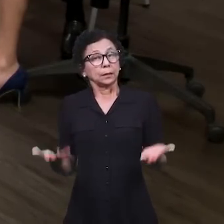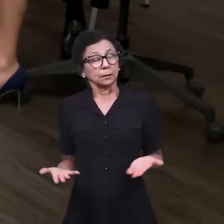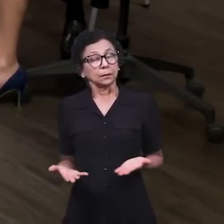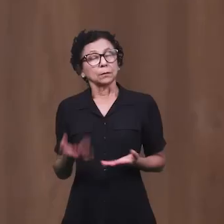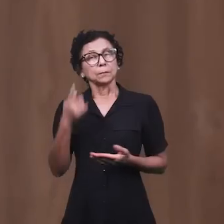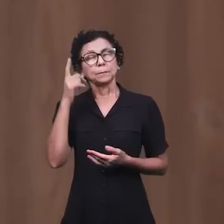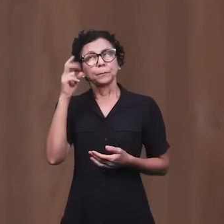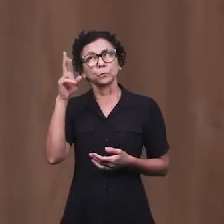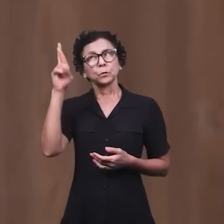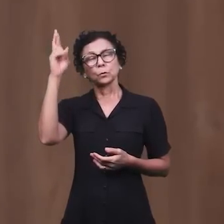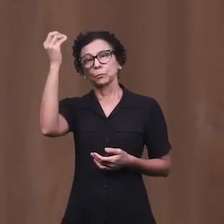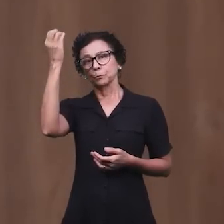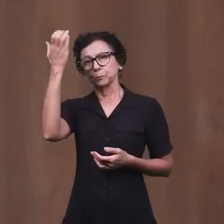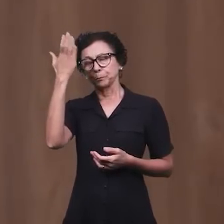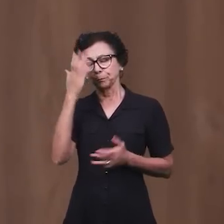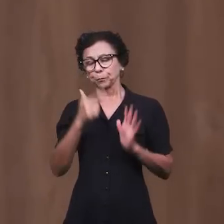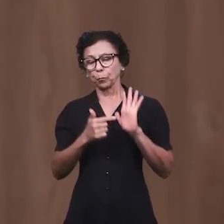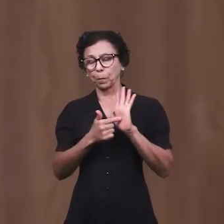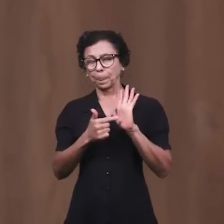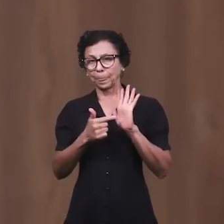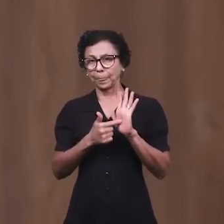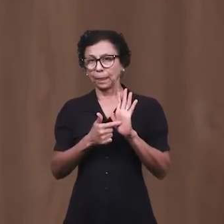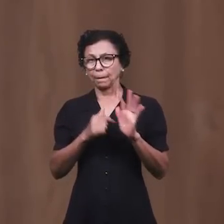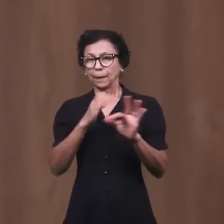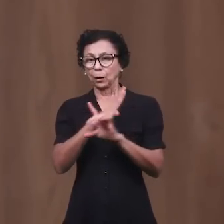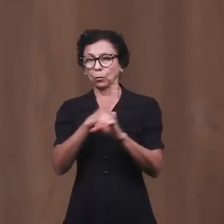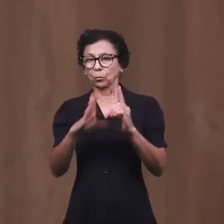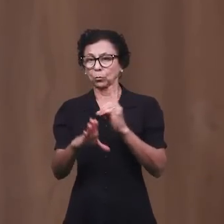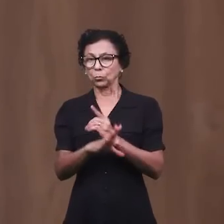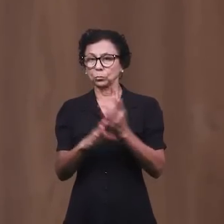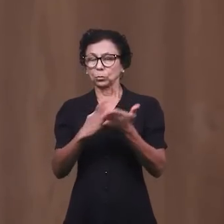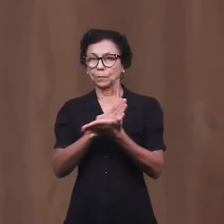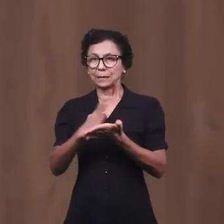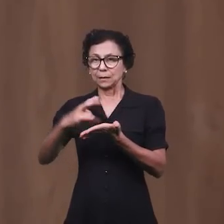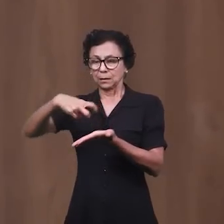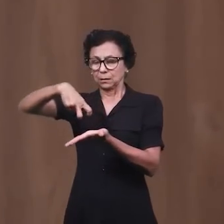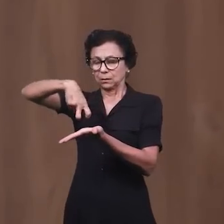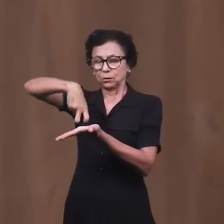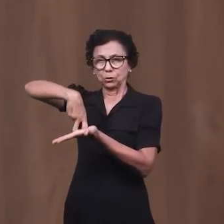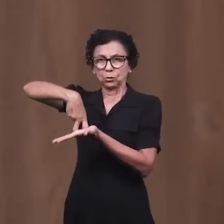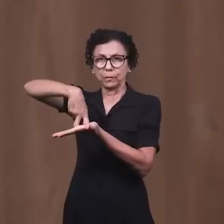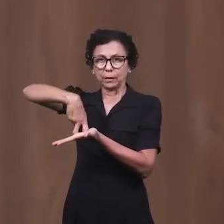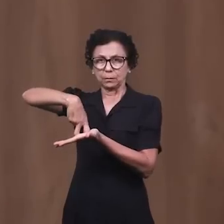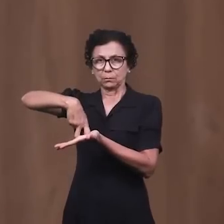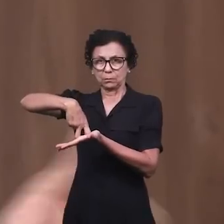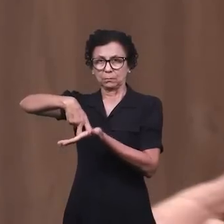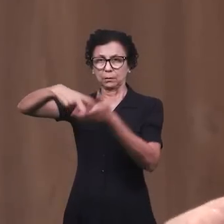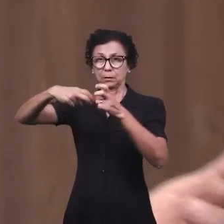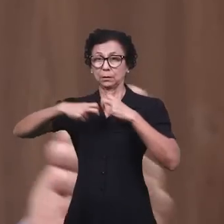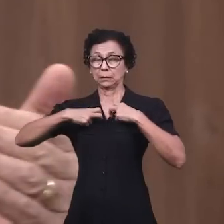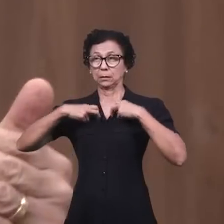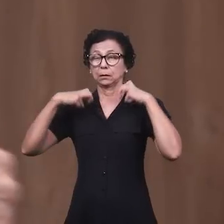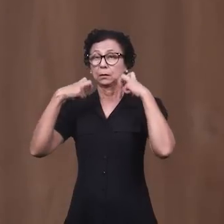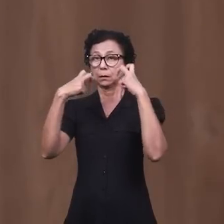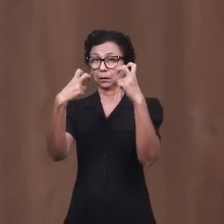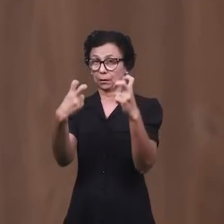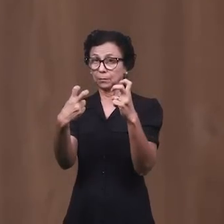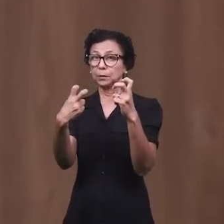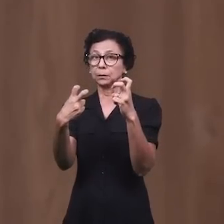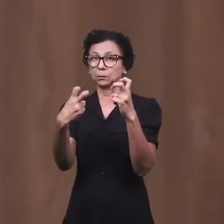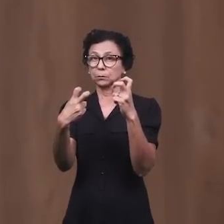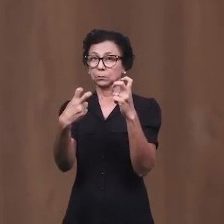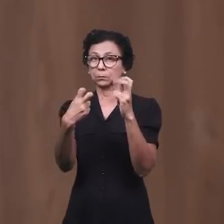a igreja de joelhos com o clamor. Essa mudança foi importante para o início do culto. Né?